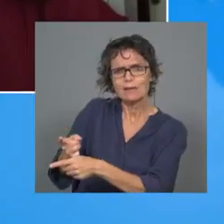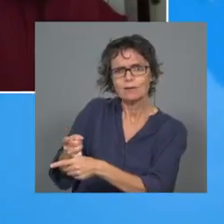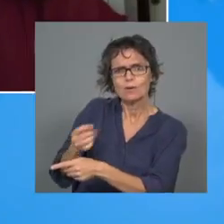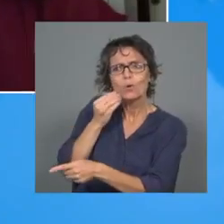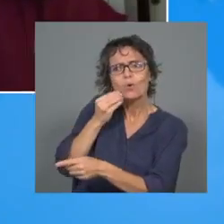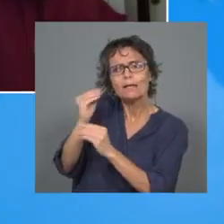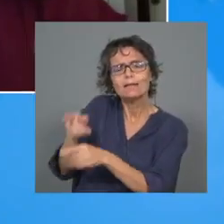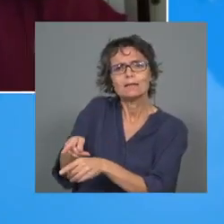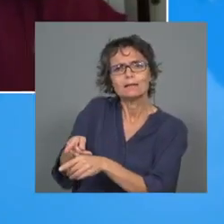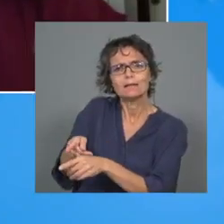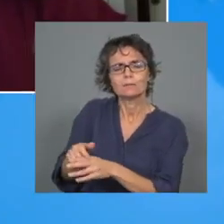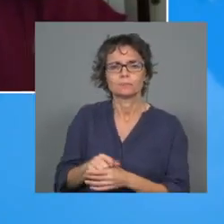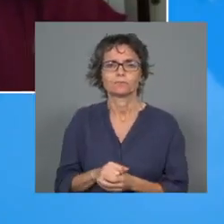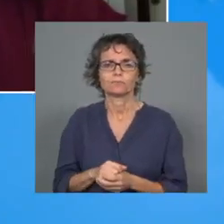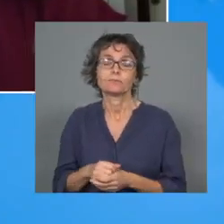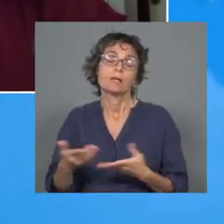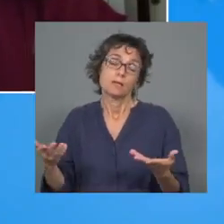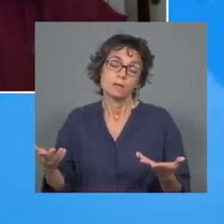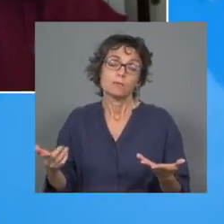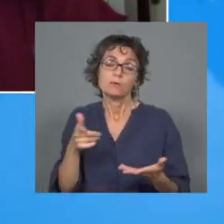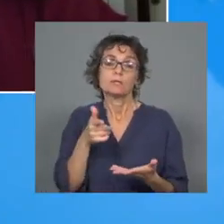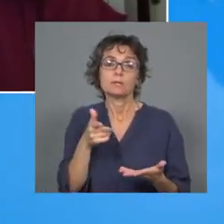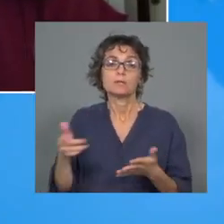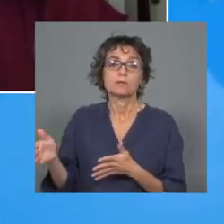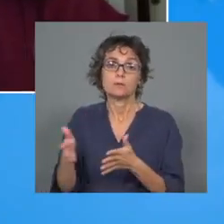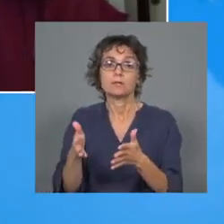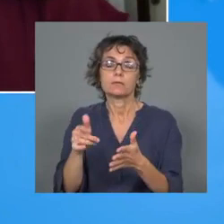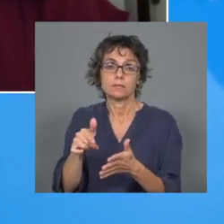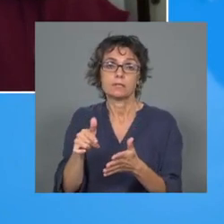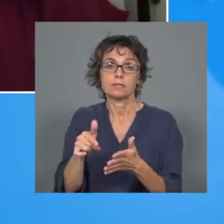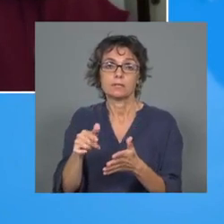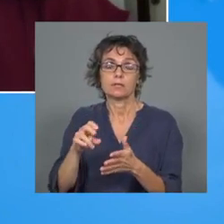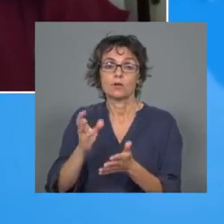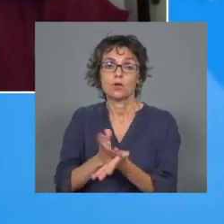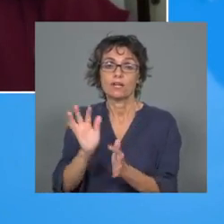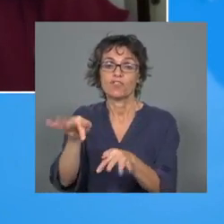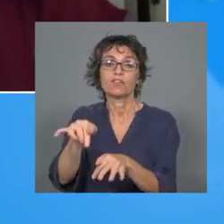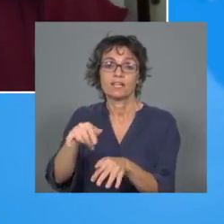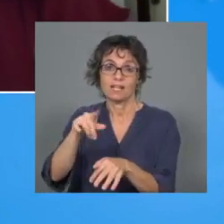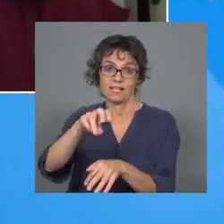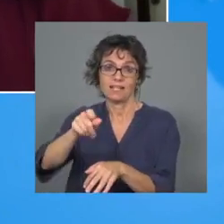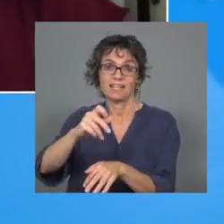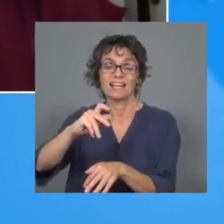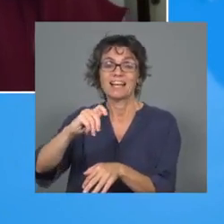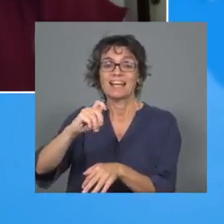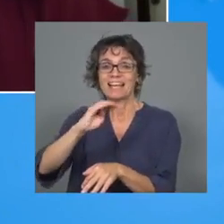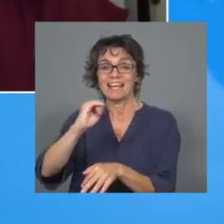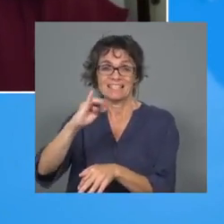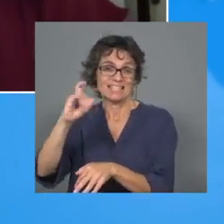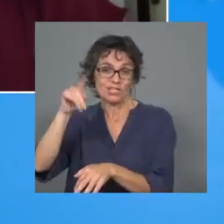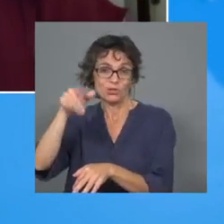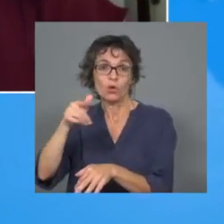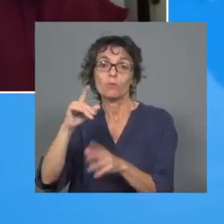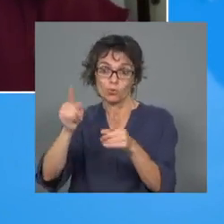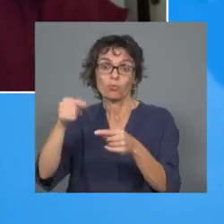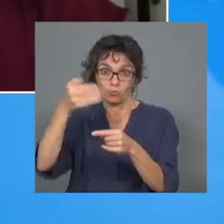cabo é um caminho que não termina aqui em Assis, mas que de alguma forma está a começar, e era isso que eu perguntava mesmo para terminar aqui